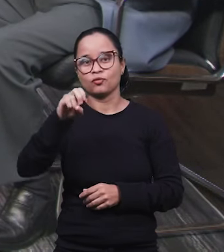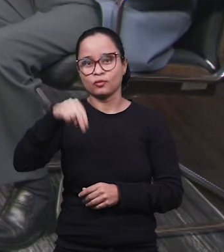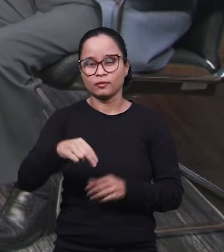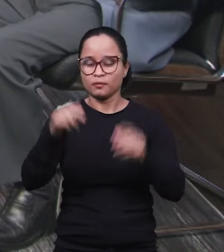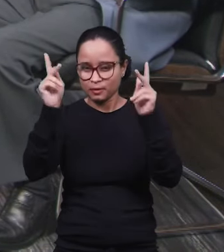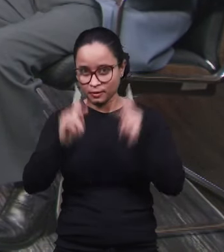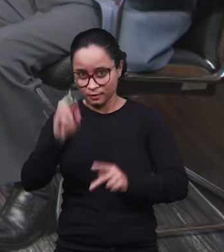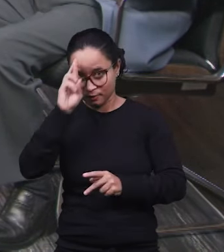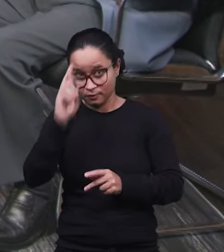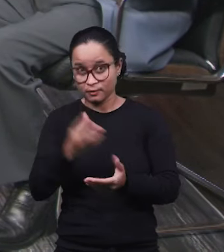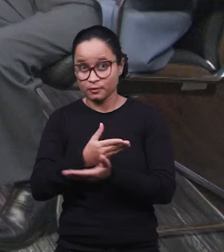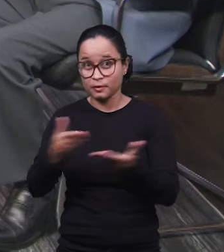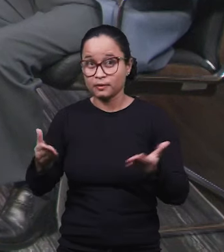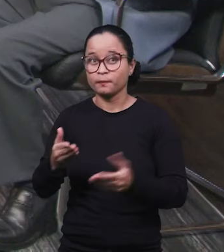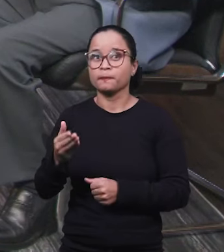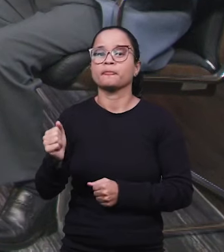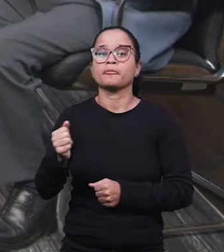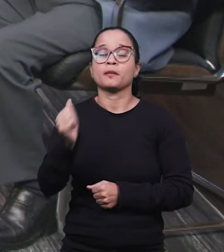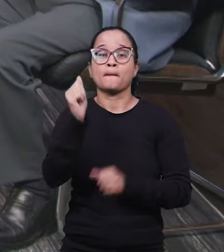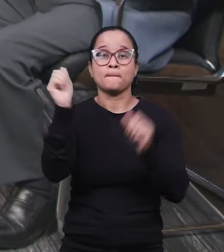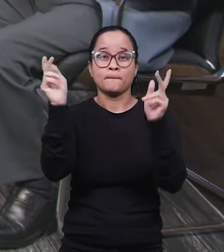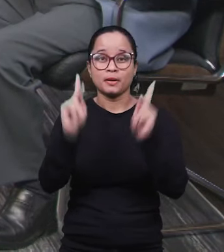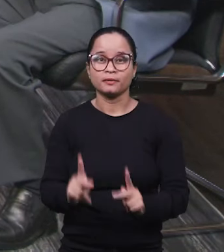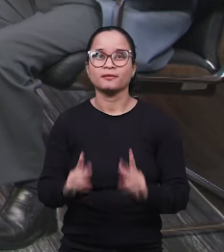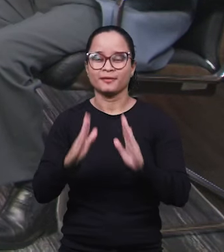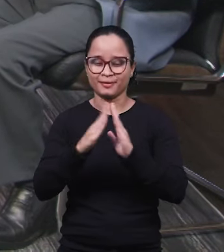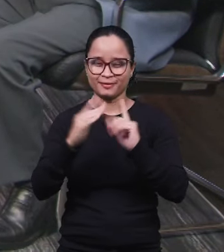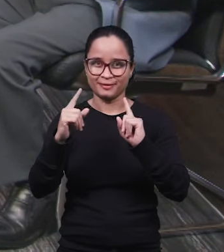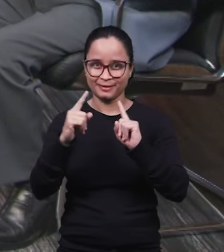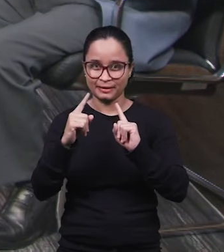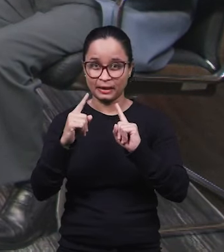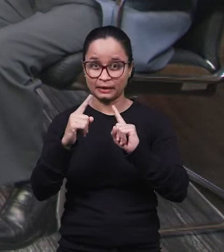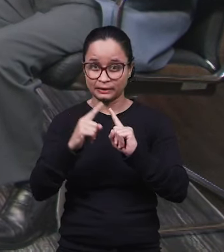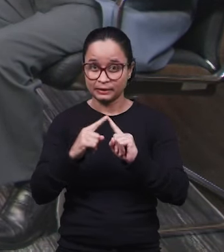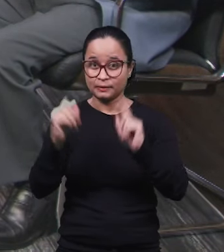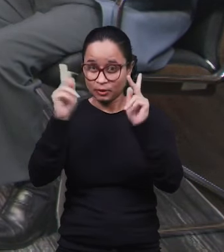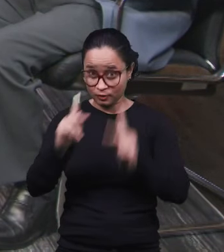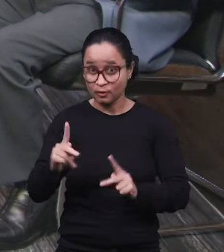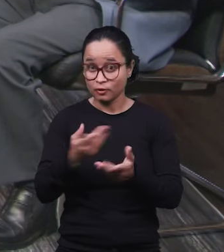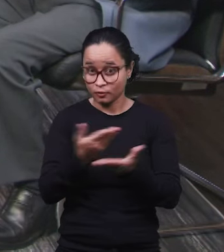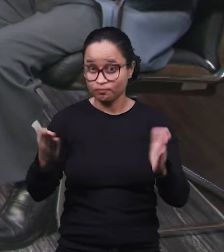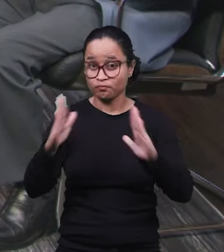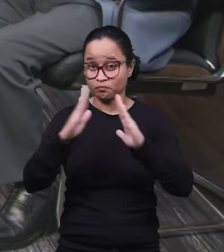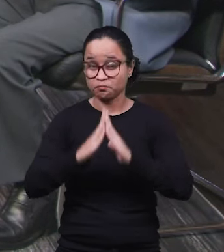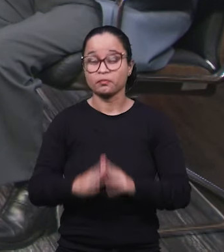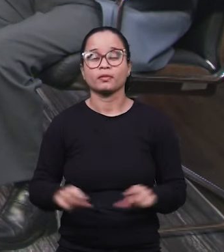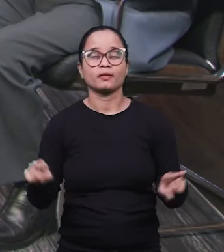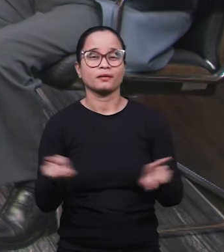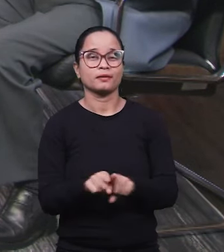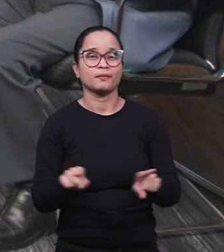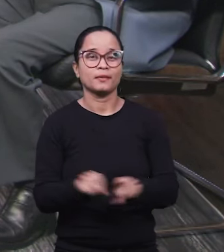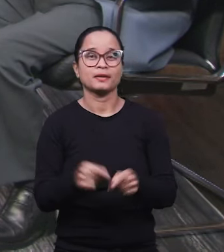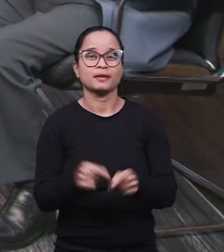Senhor a todos os pastores aqui, Pai Senhor a todos em casa aí. Sim, nós temos também a presença aqui hoje de um convidado especial também. Aliás, os convidados hoje